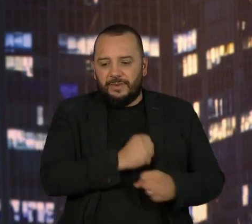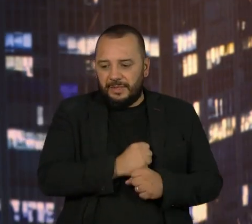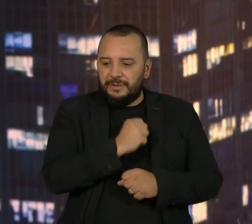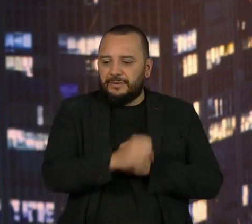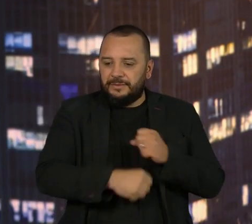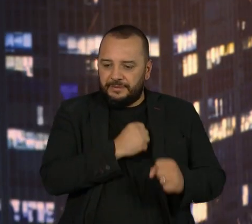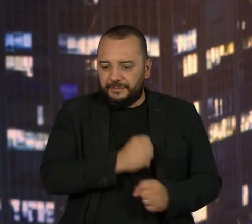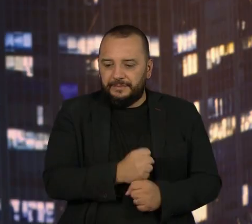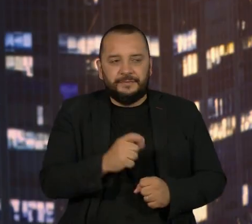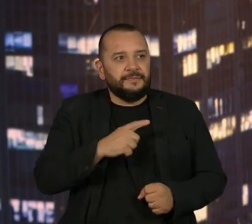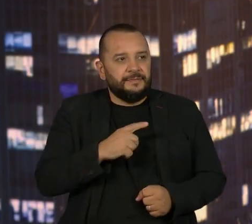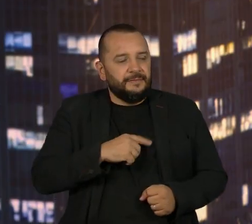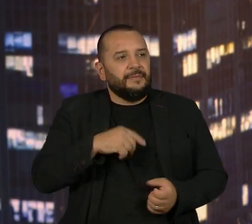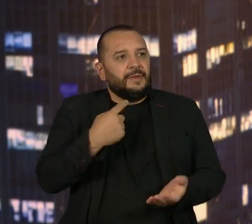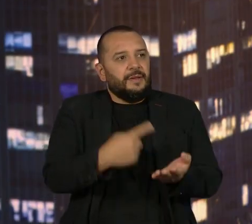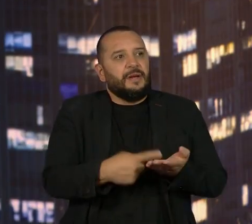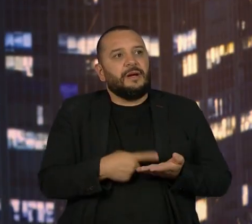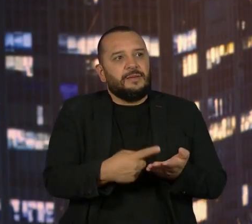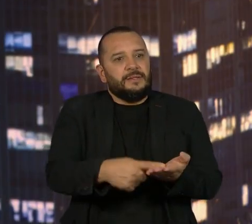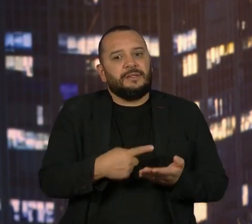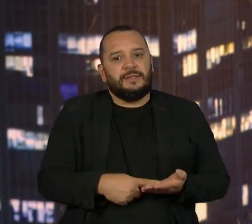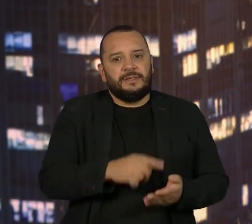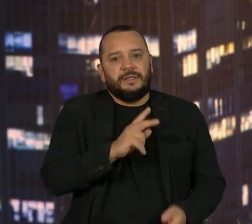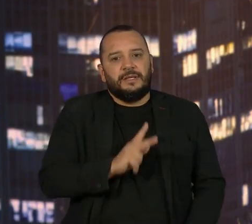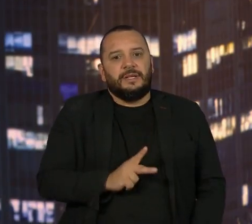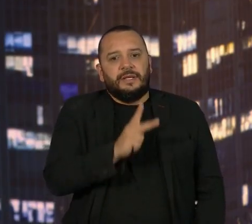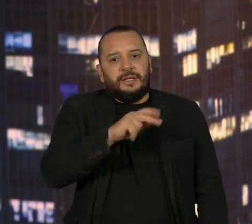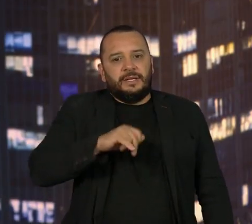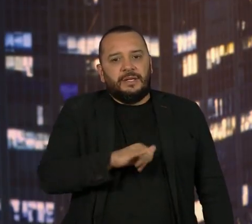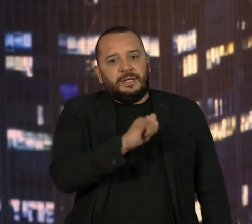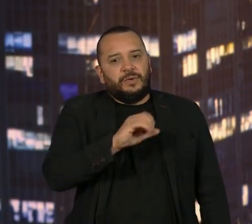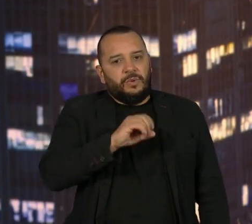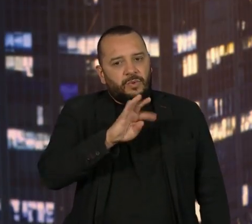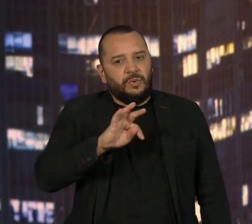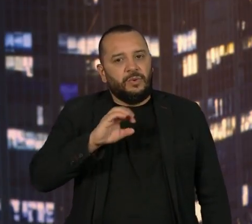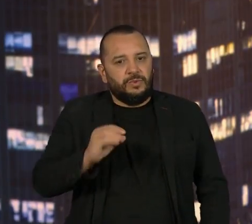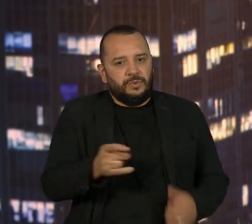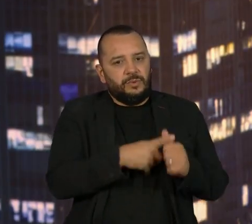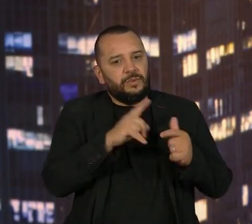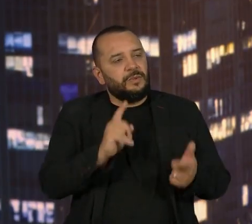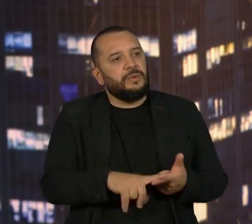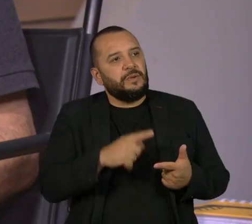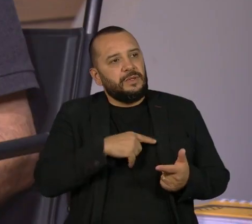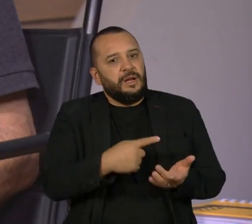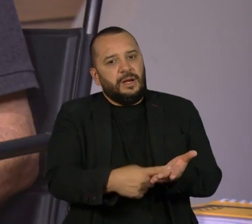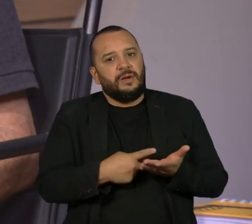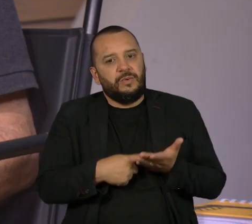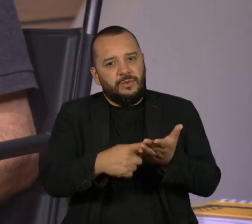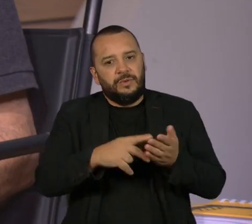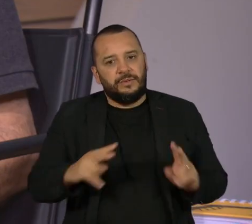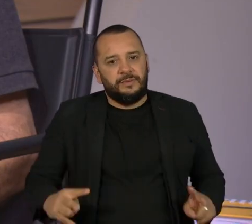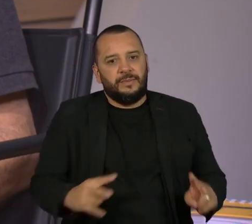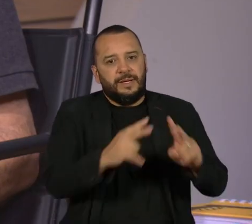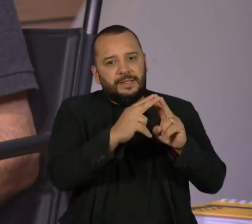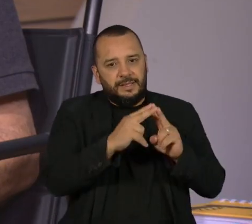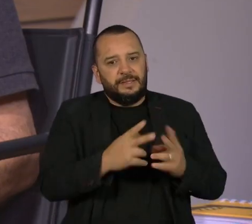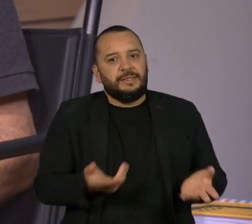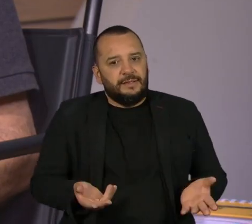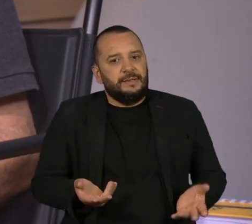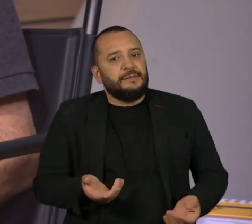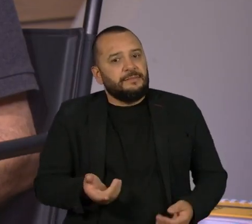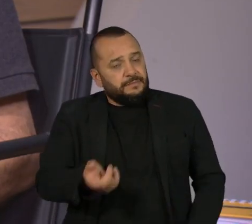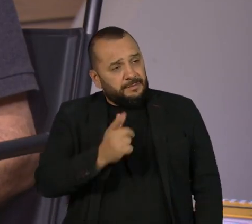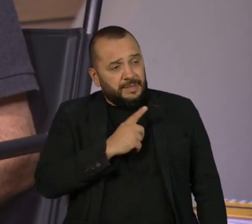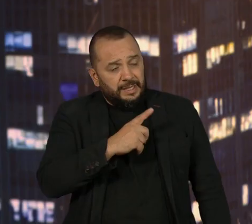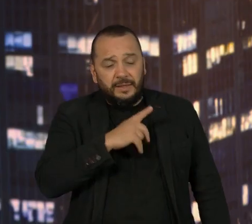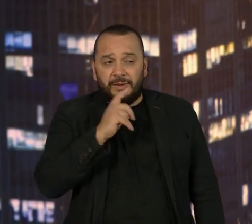ouve falar do Protocolo de Quioto, que foi assinado em 97, depois o Acordo de Paris em 2015. A cada COP há um